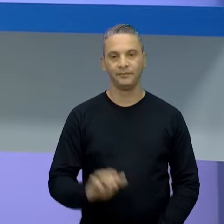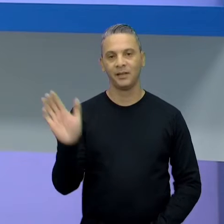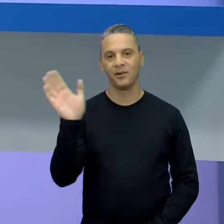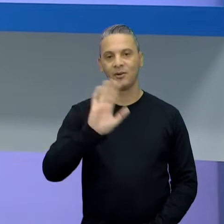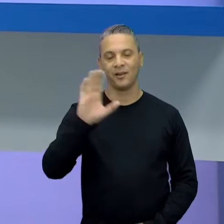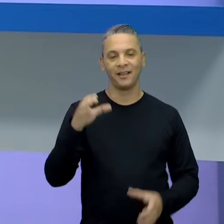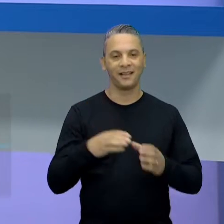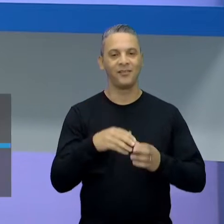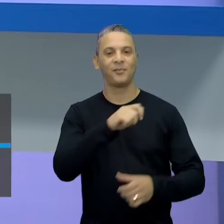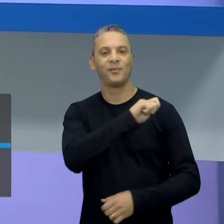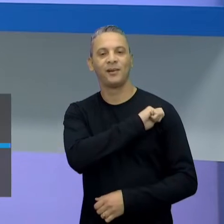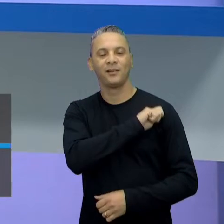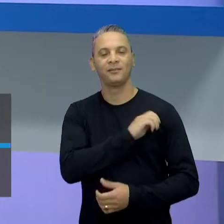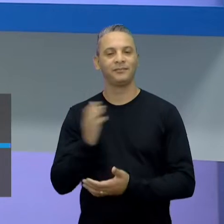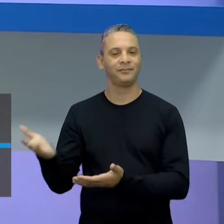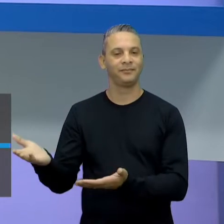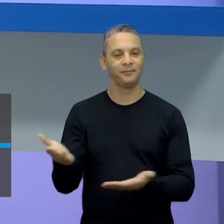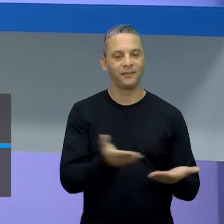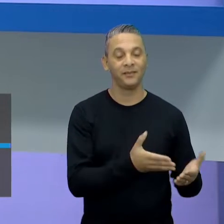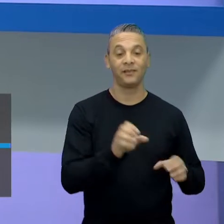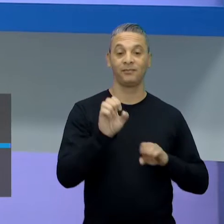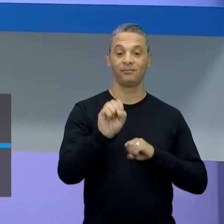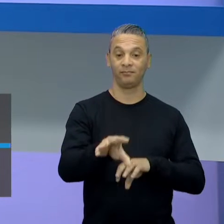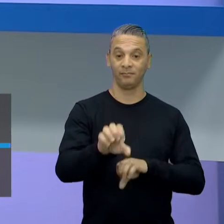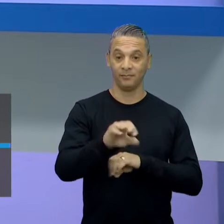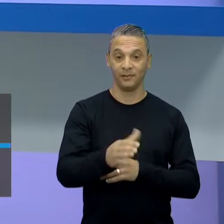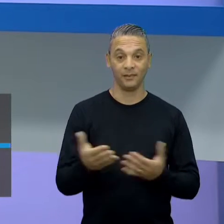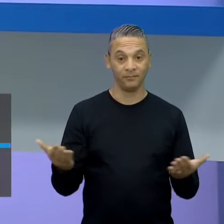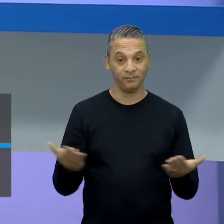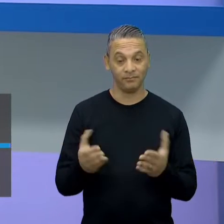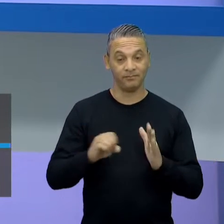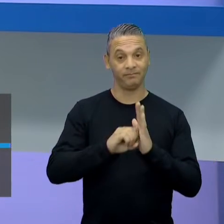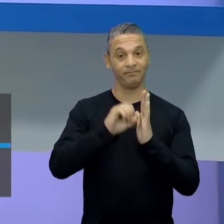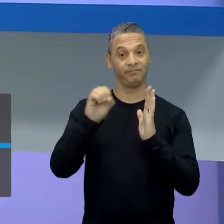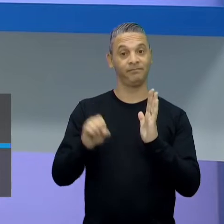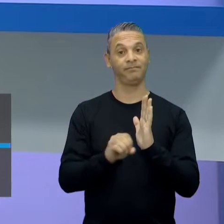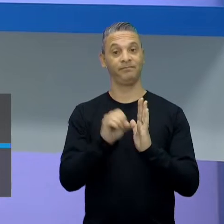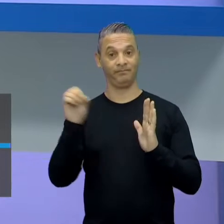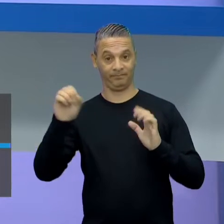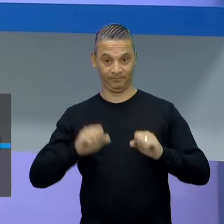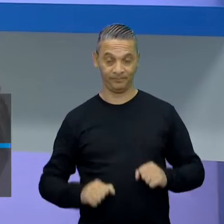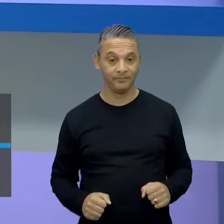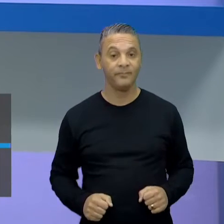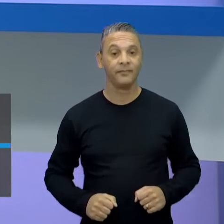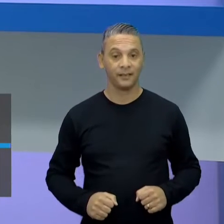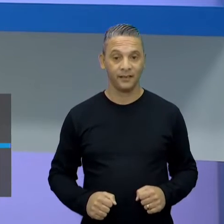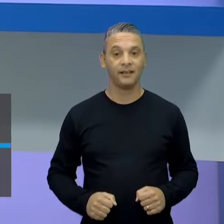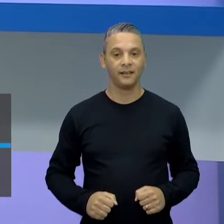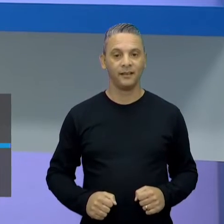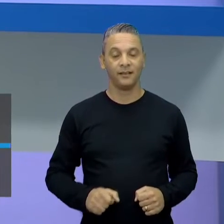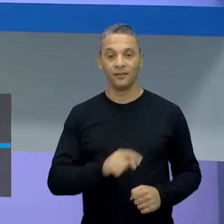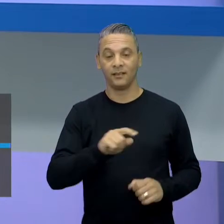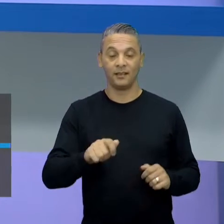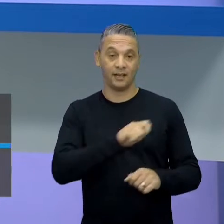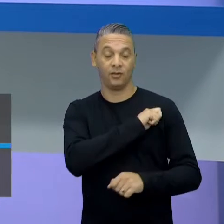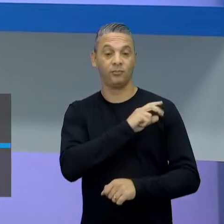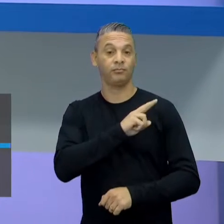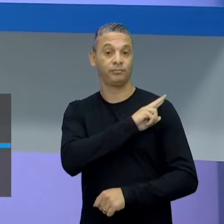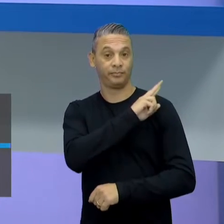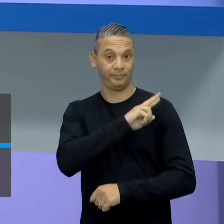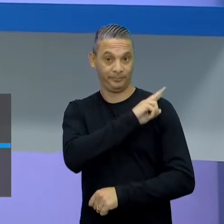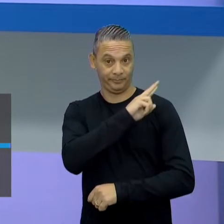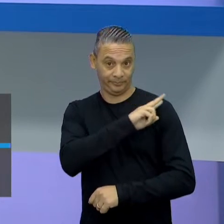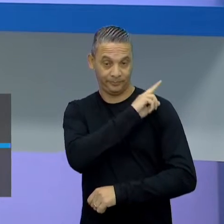Olá, estudantes! Sejam bem-vindos a mais uma aula aqui do Centro de Mídias, né? Vocês, alunos aí do segundo ano do